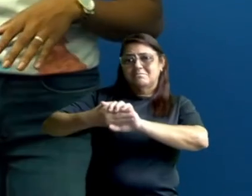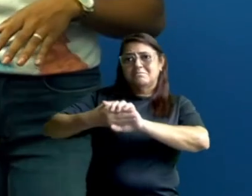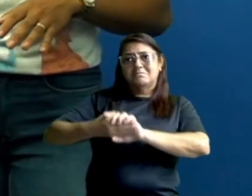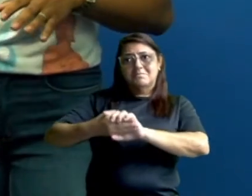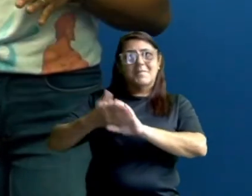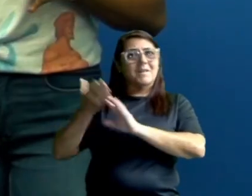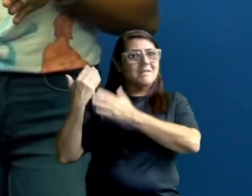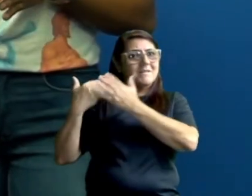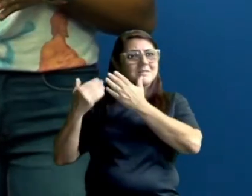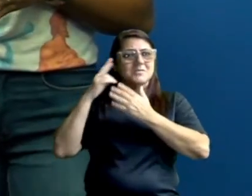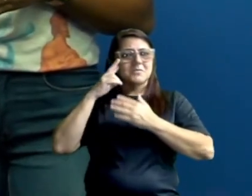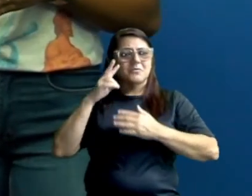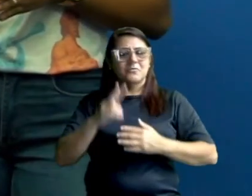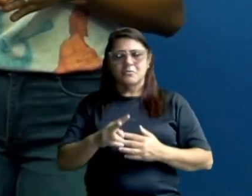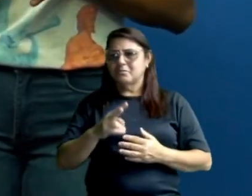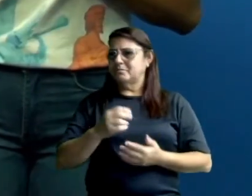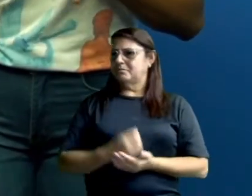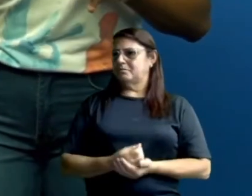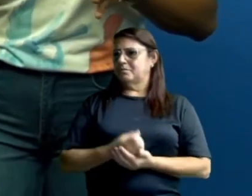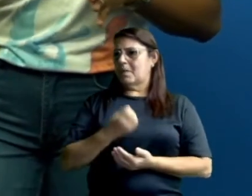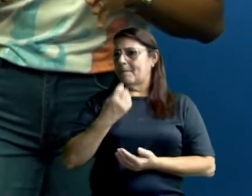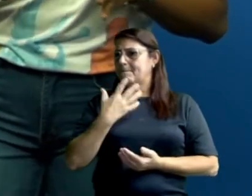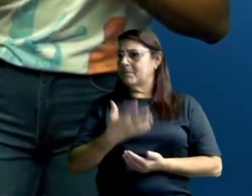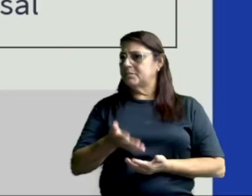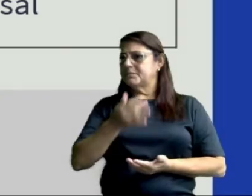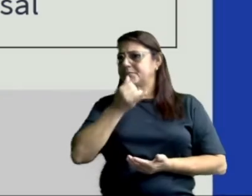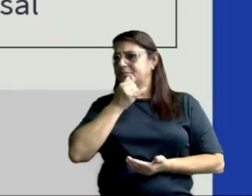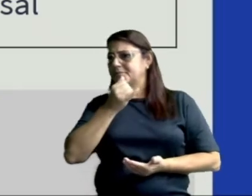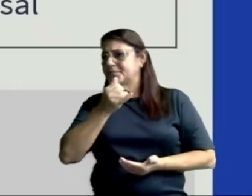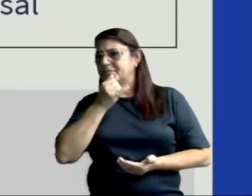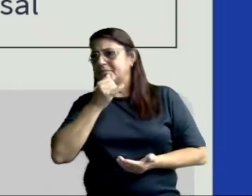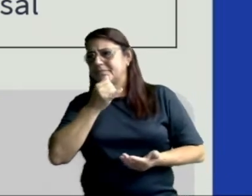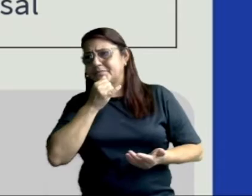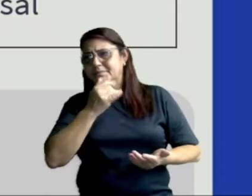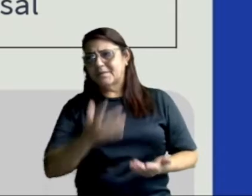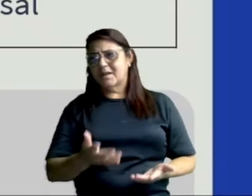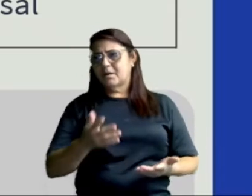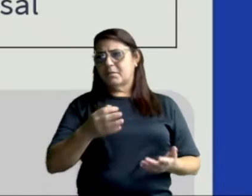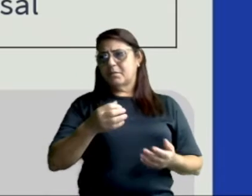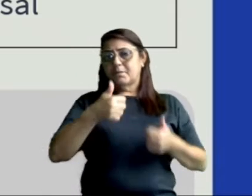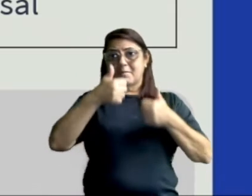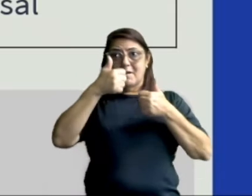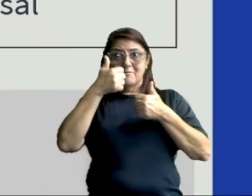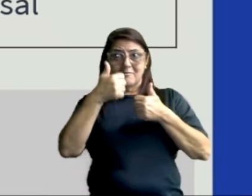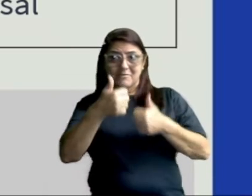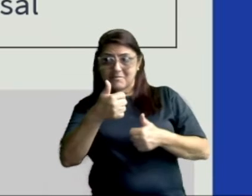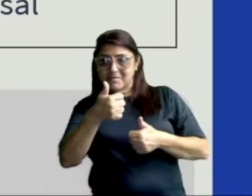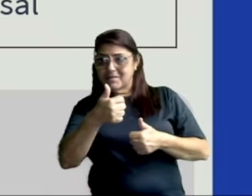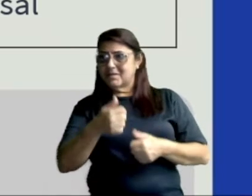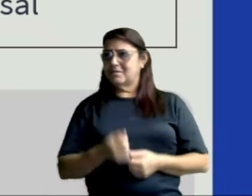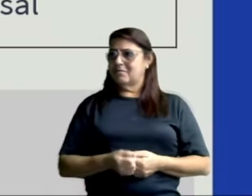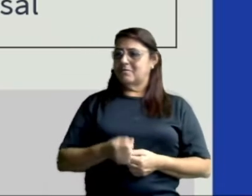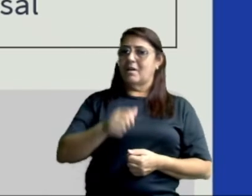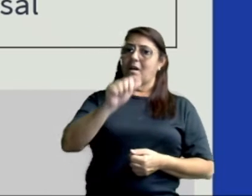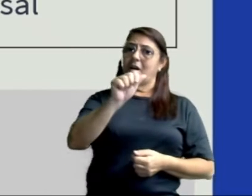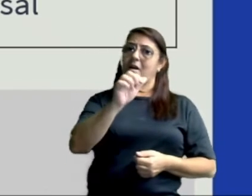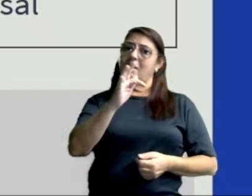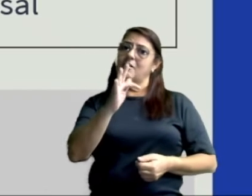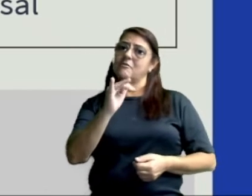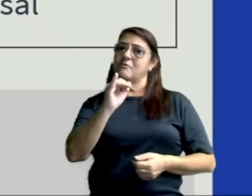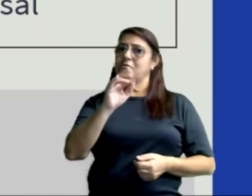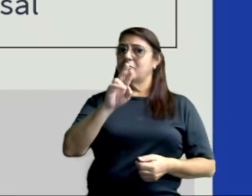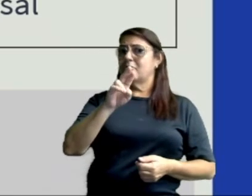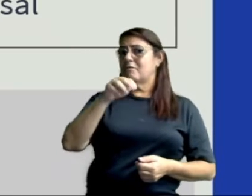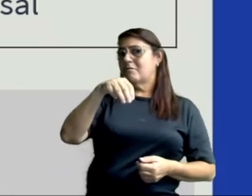viram. Bom, agora, nós temos as frases afirmativas, então é bom você ficar ligadinho